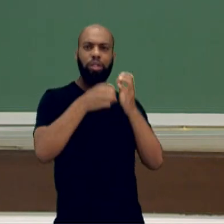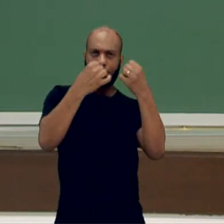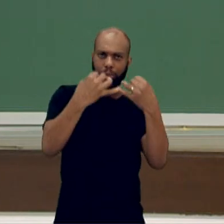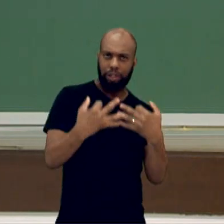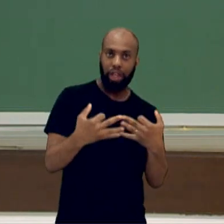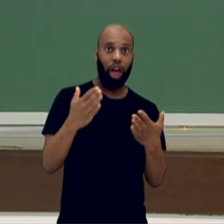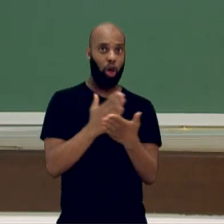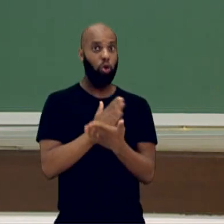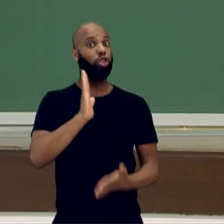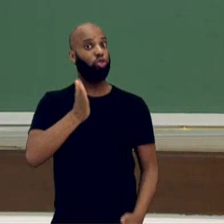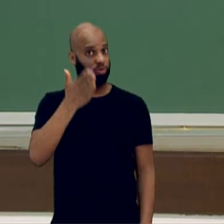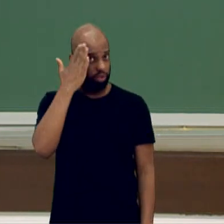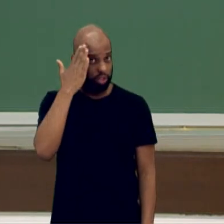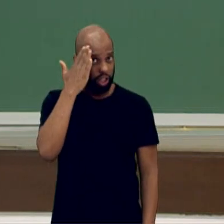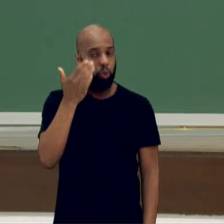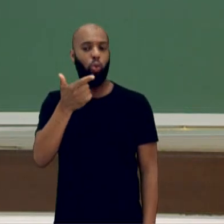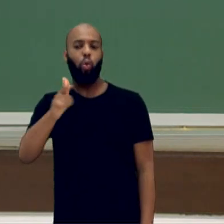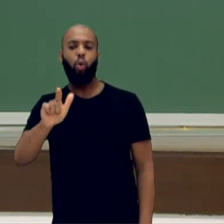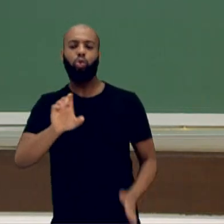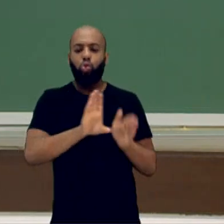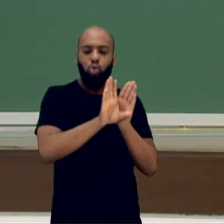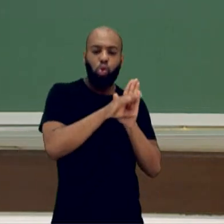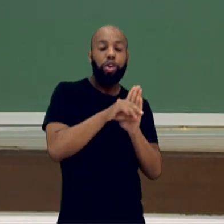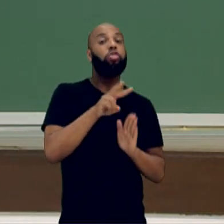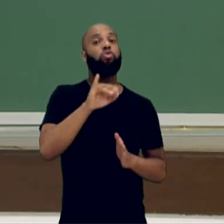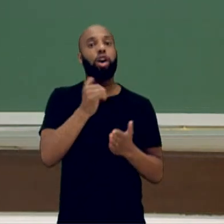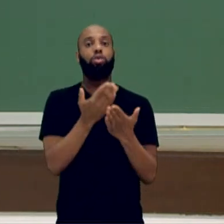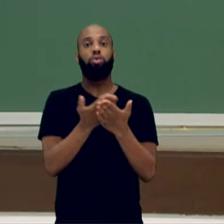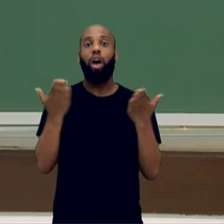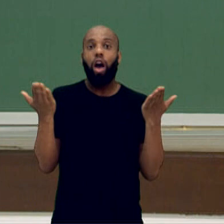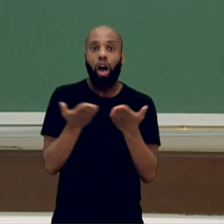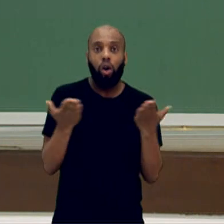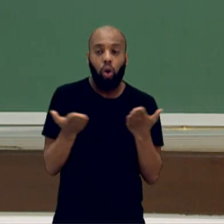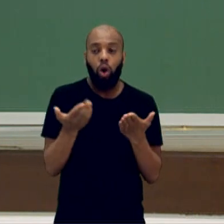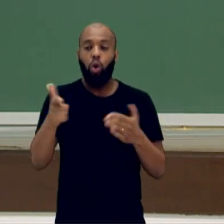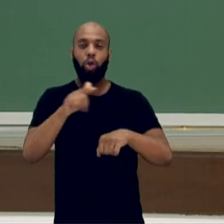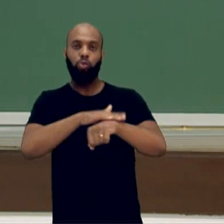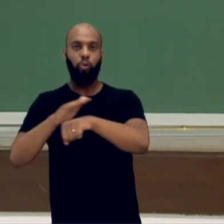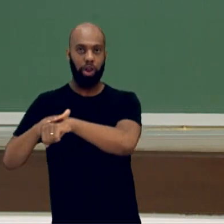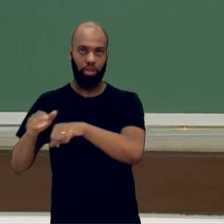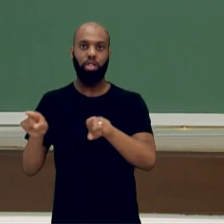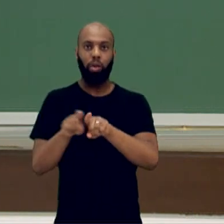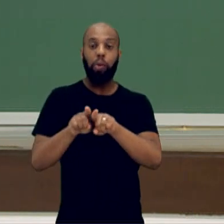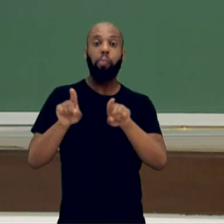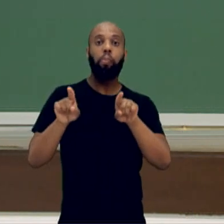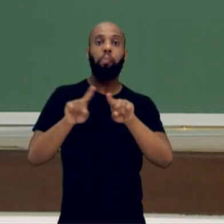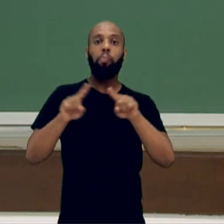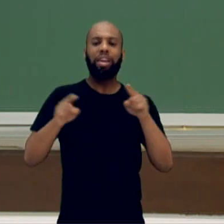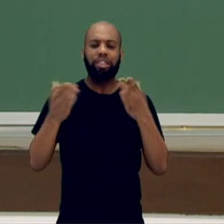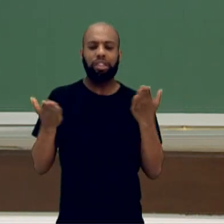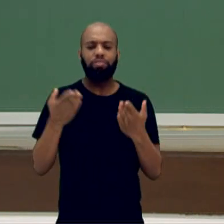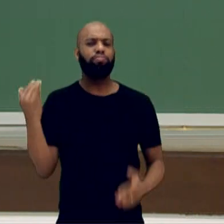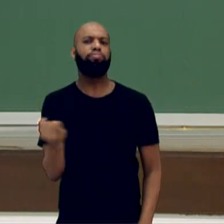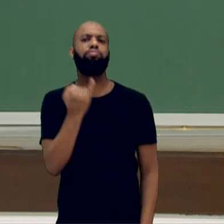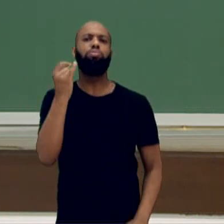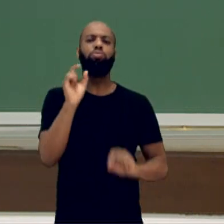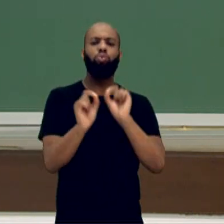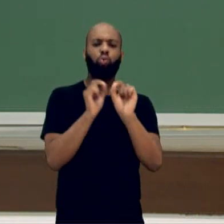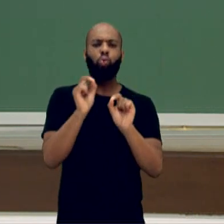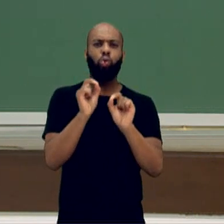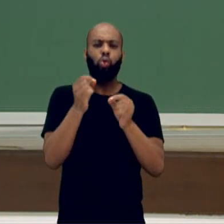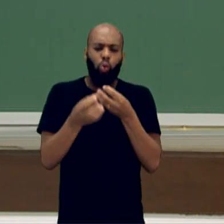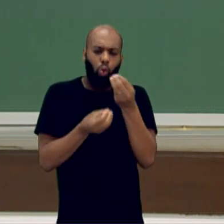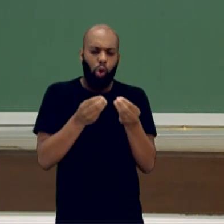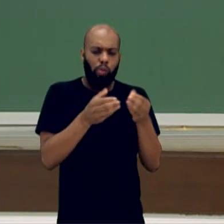já viram, outros que a gente vai trabalhar e que vocês verão em outros momentos também, mas o importante é entender como esse processo